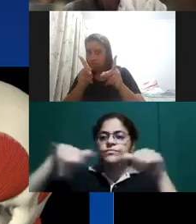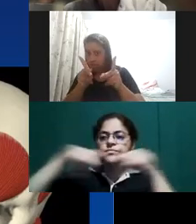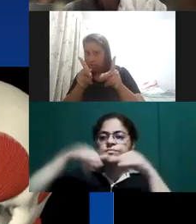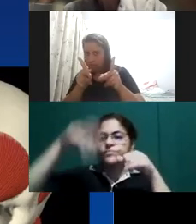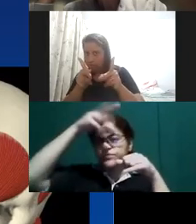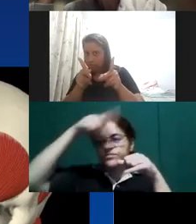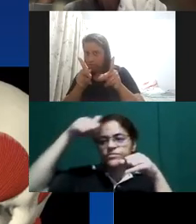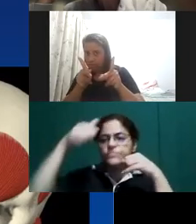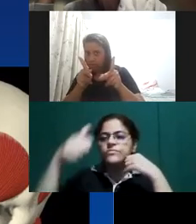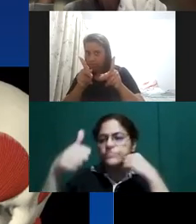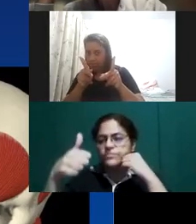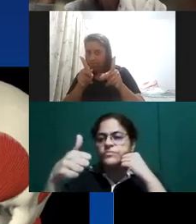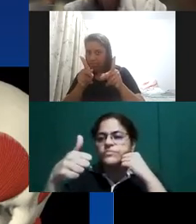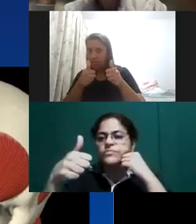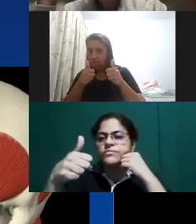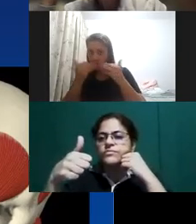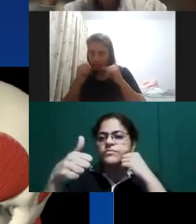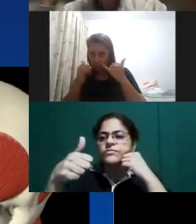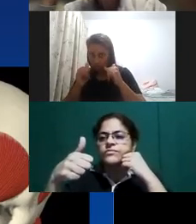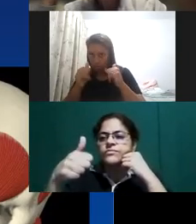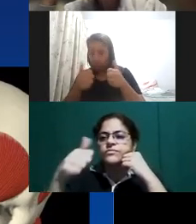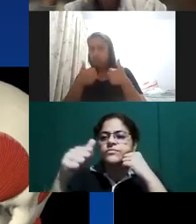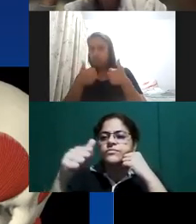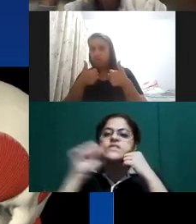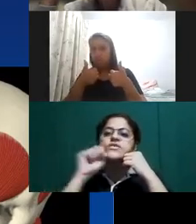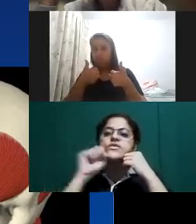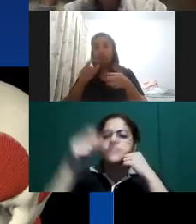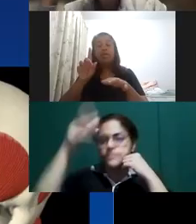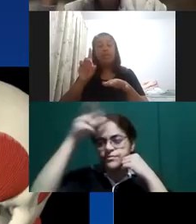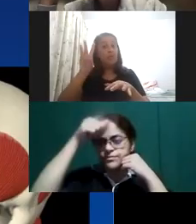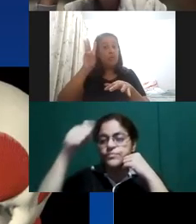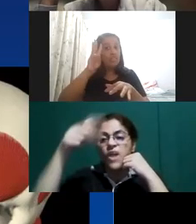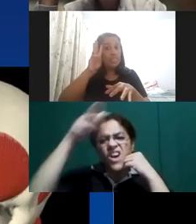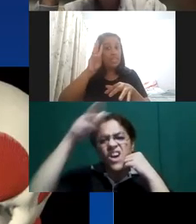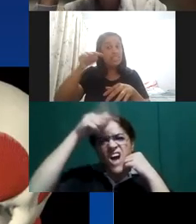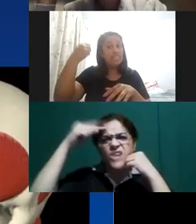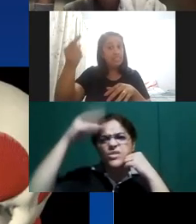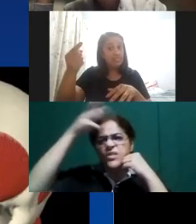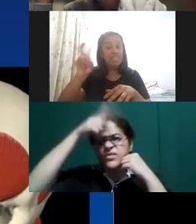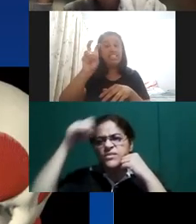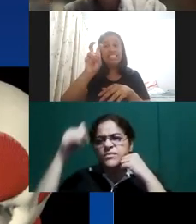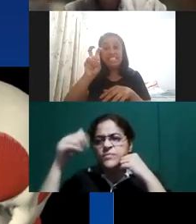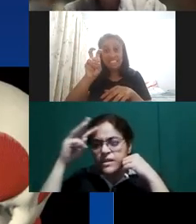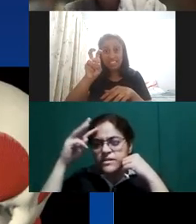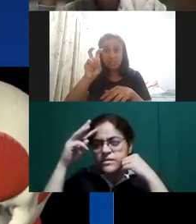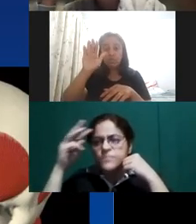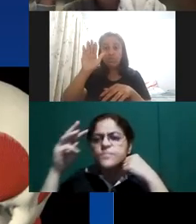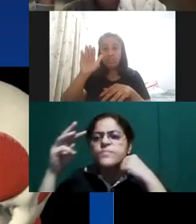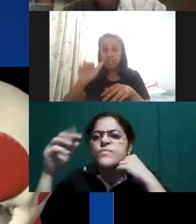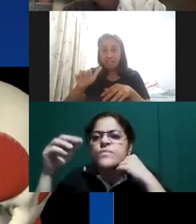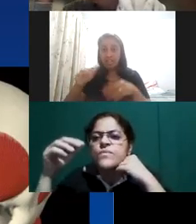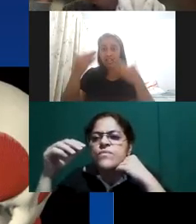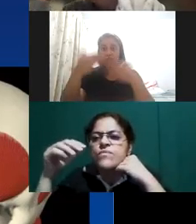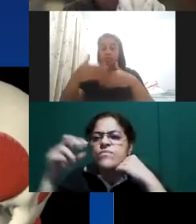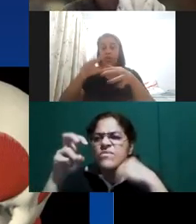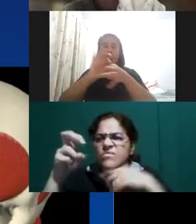tá ótimo. Obrigada, pessoal. Então, joia. Então, na terça que vem, 5 horas, eu vou colocar a prova para vocês. Vocês